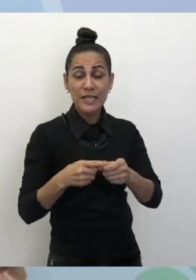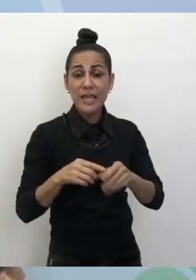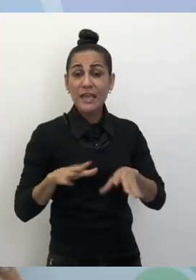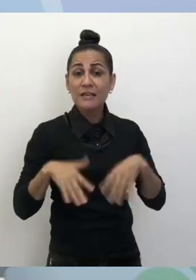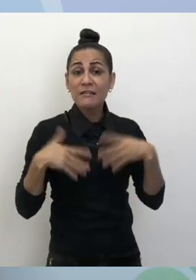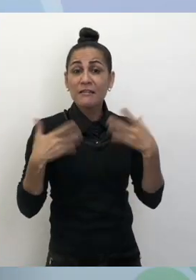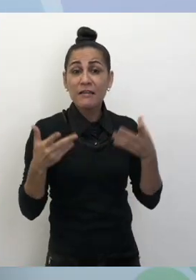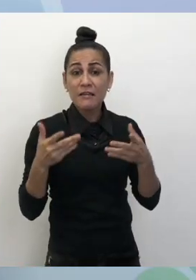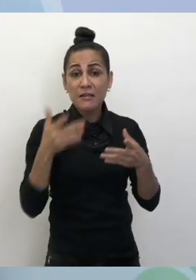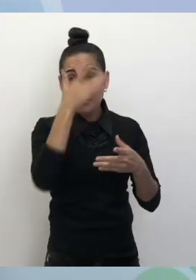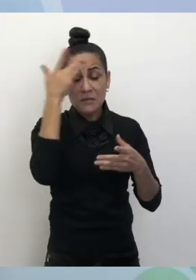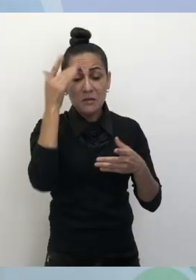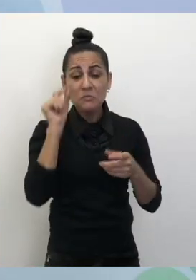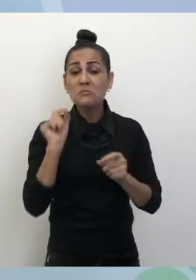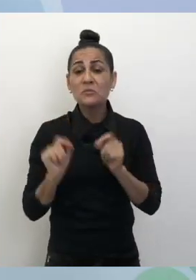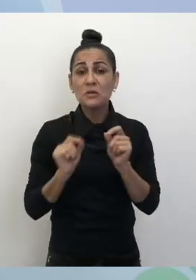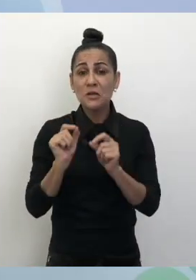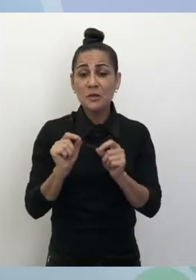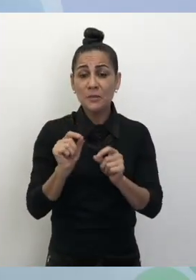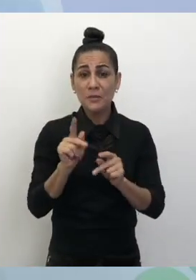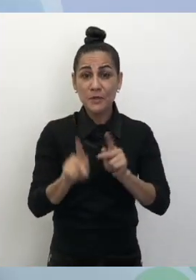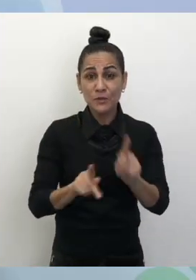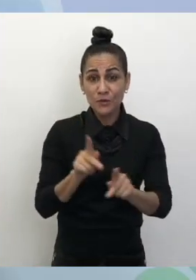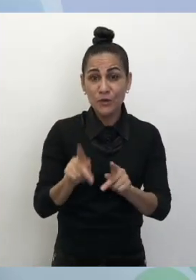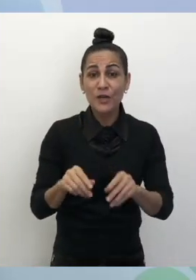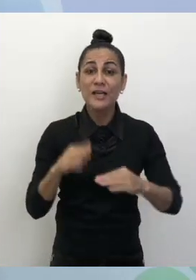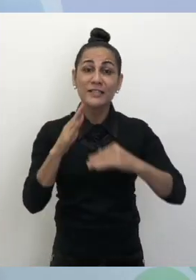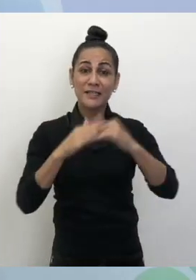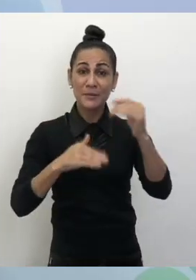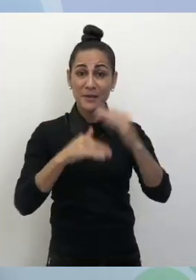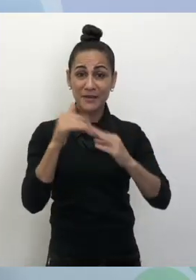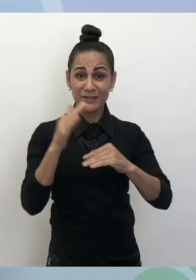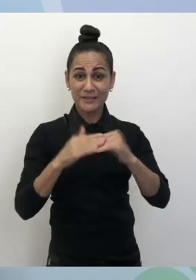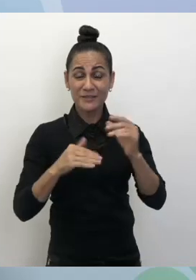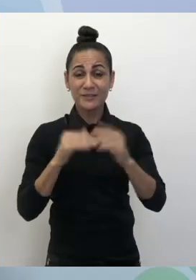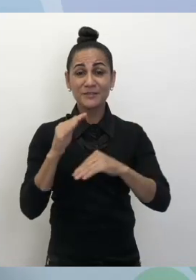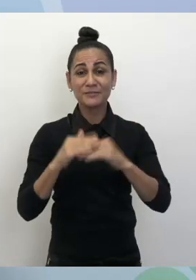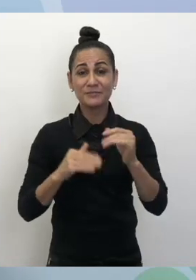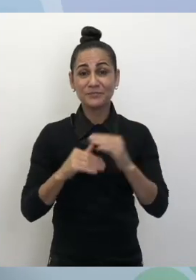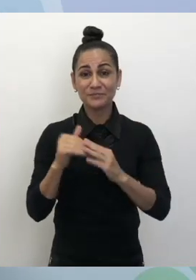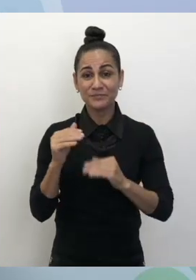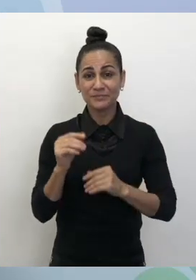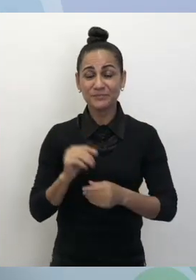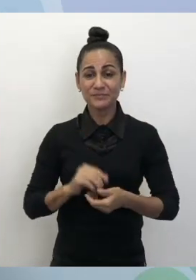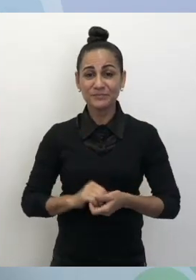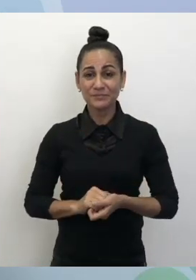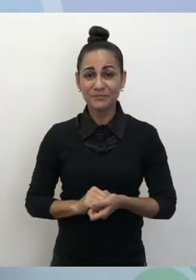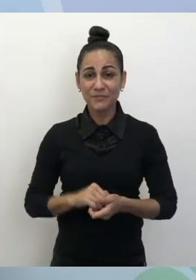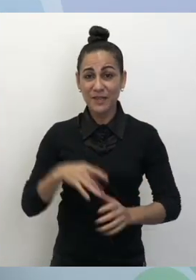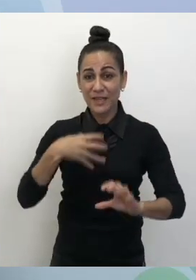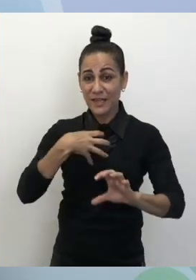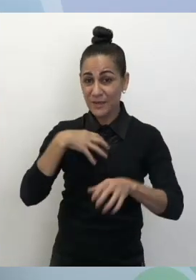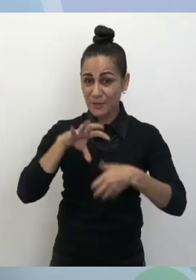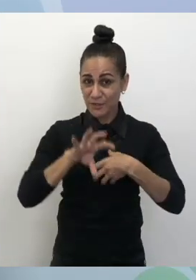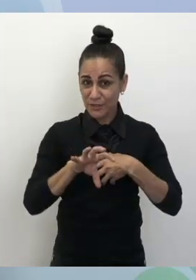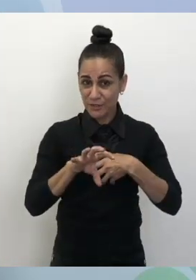que habitavam aquela região? Iremos trabalhar as seguintes habilidades: